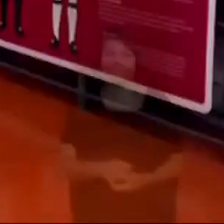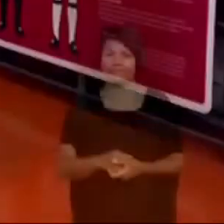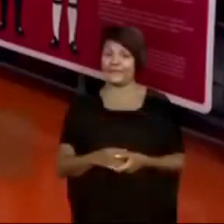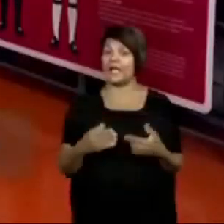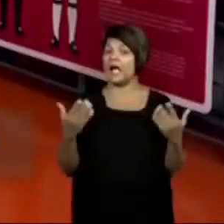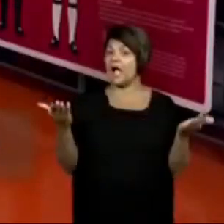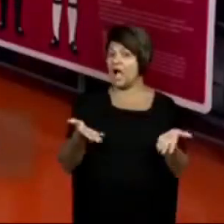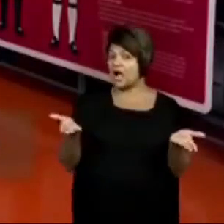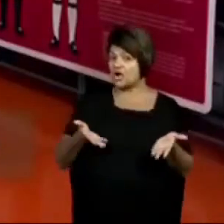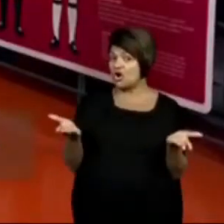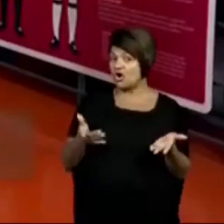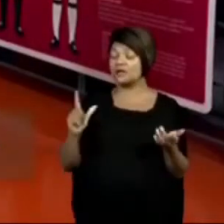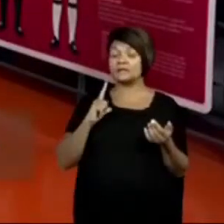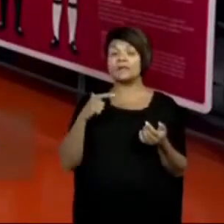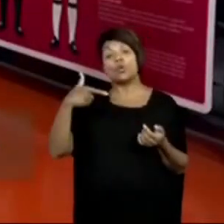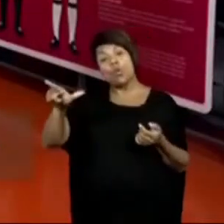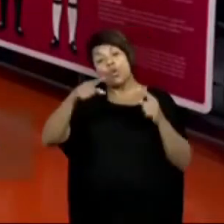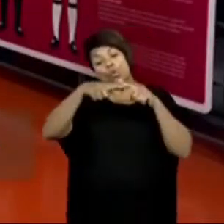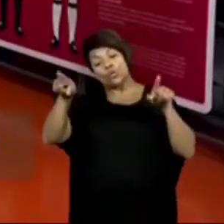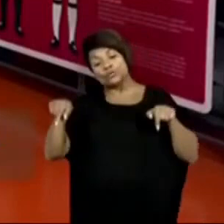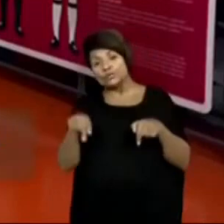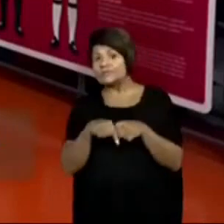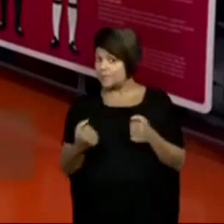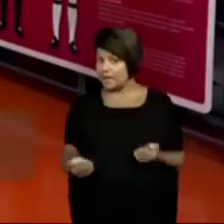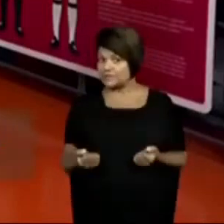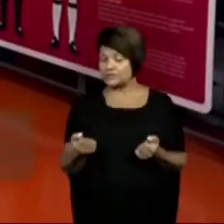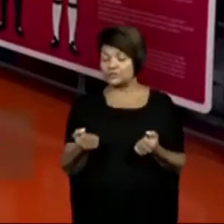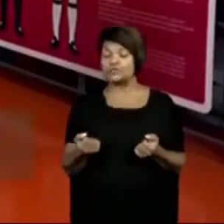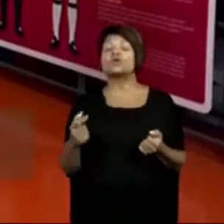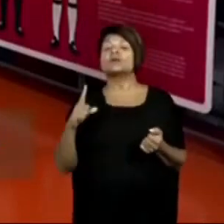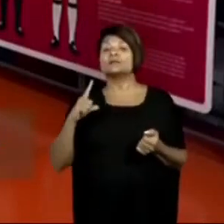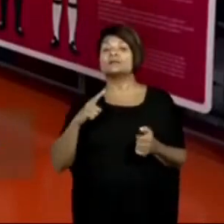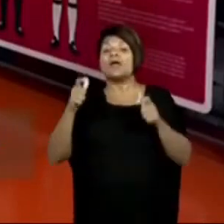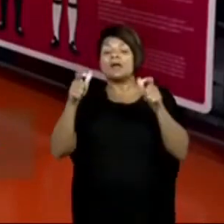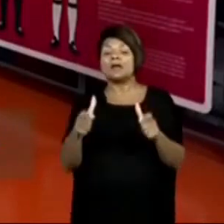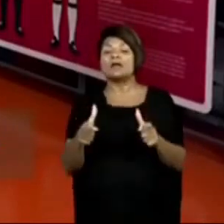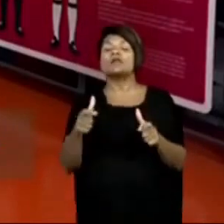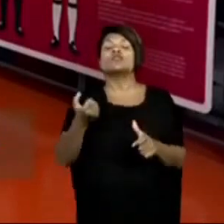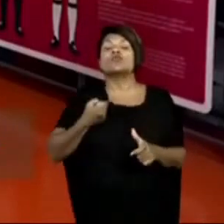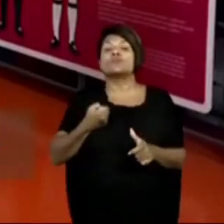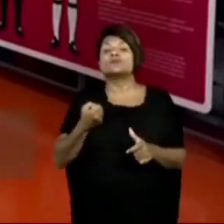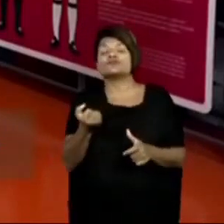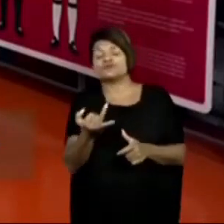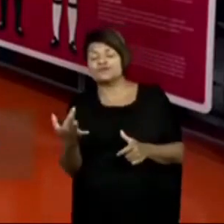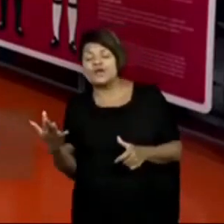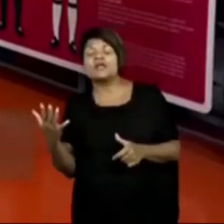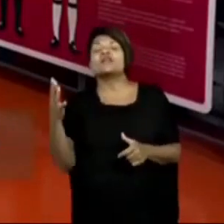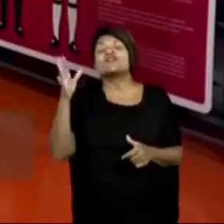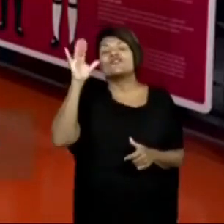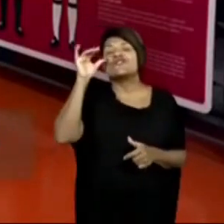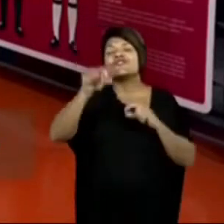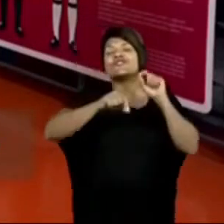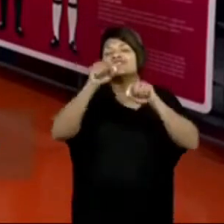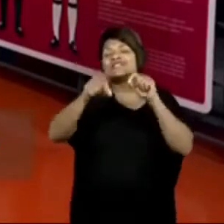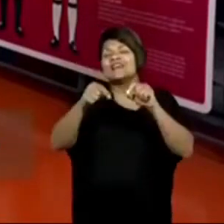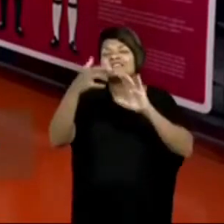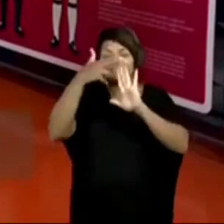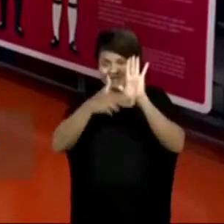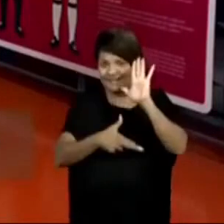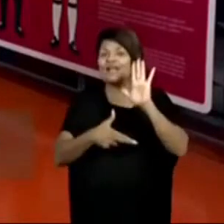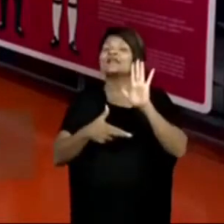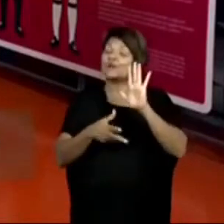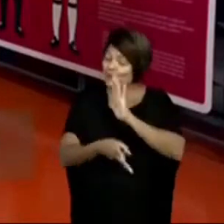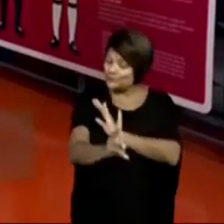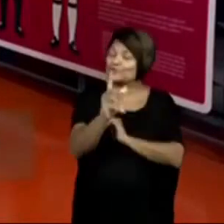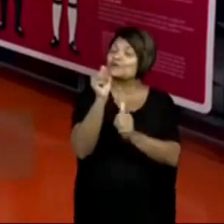Estamos agora em um outro espaço aqui na sala de números e curiosidades, onde vamos continuar falando sobre as regras do